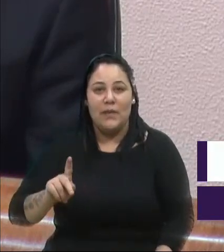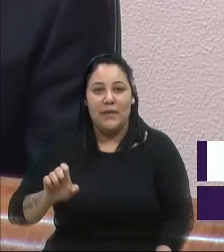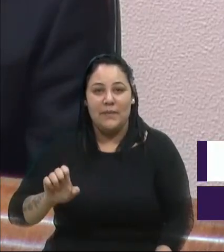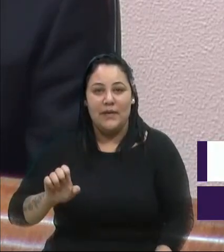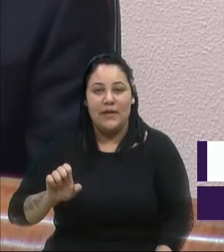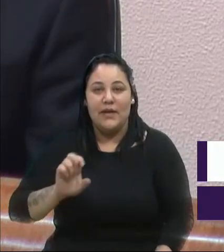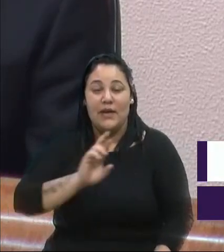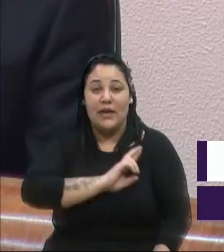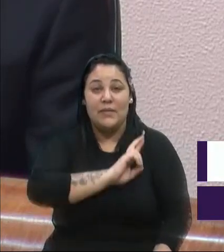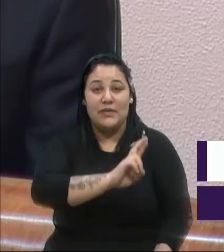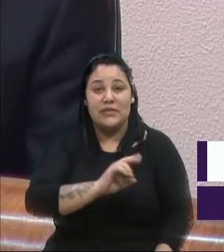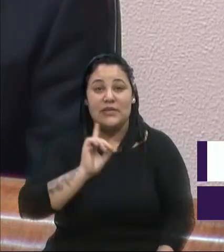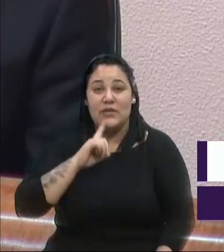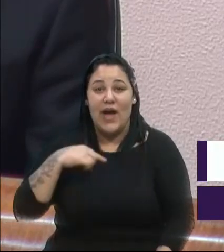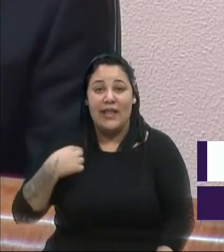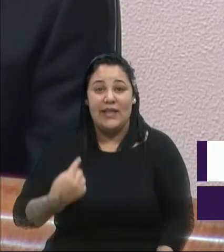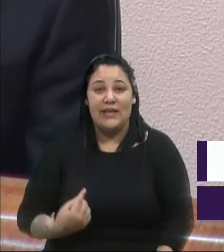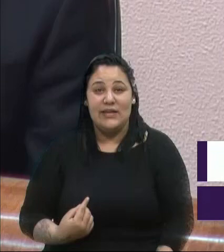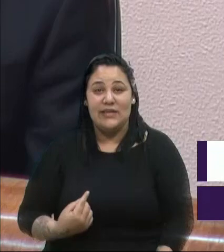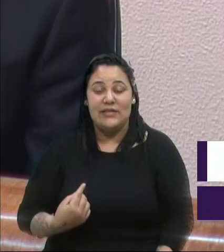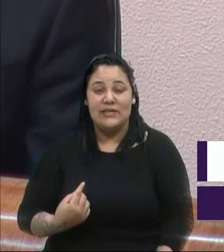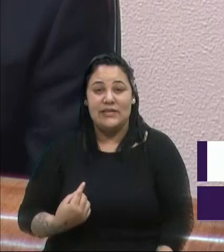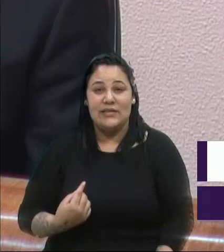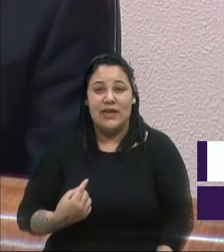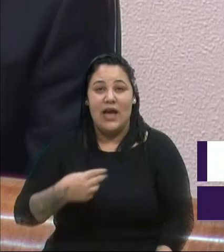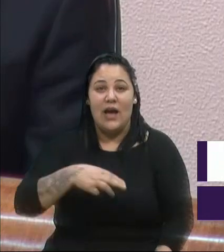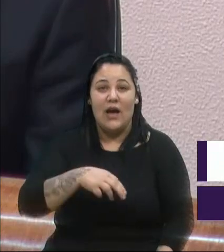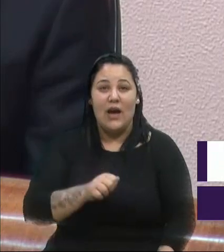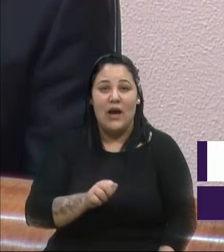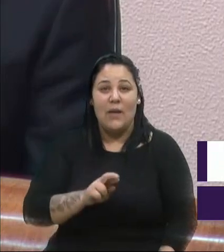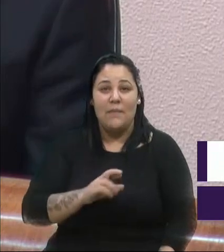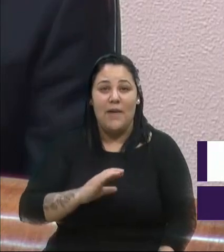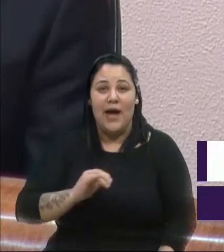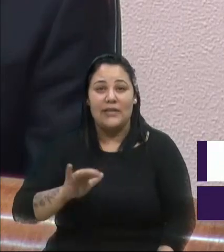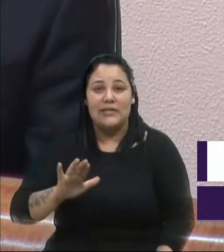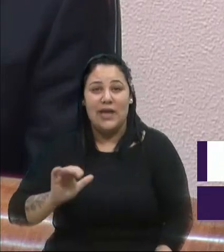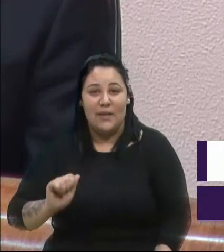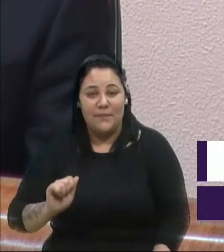representando a deputada federal Denise Pessoa, Márcia Meissner,